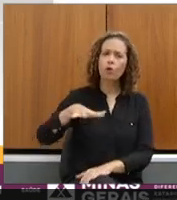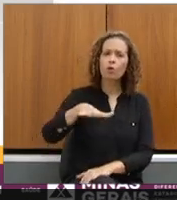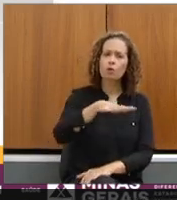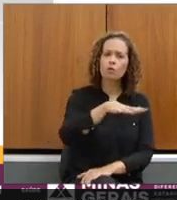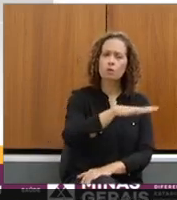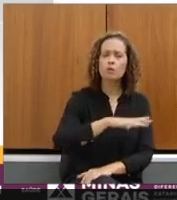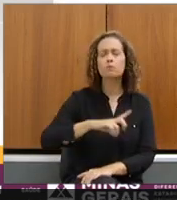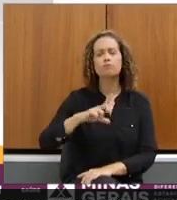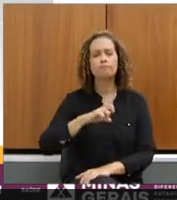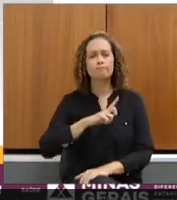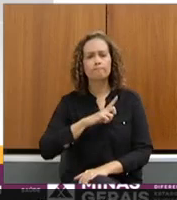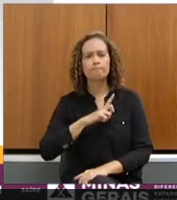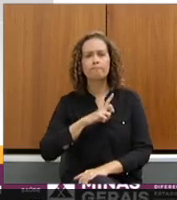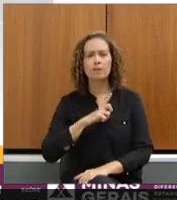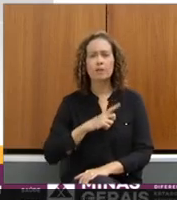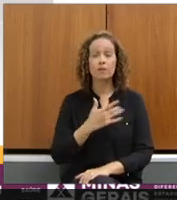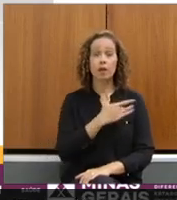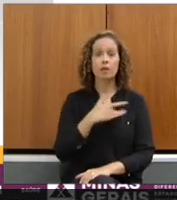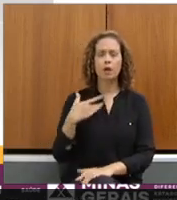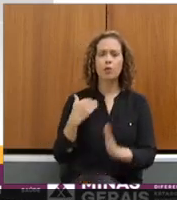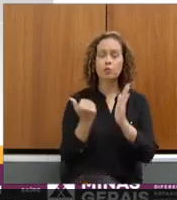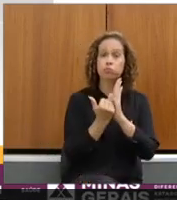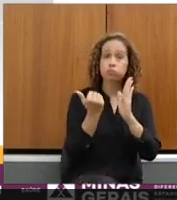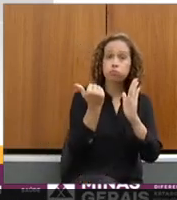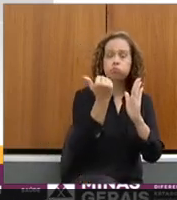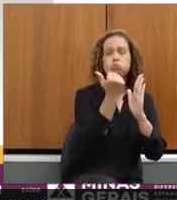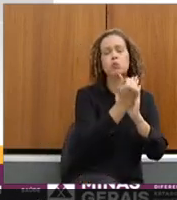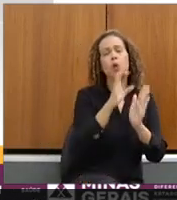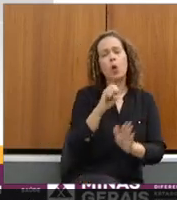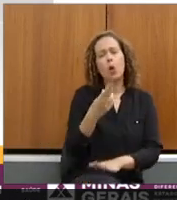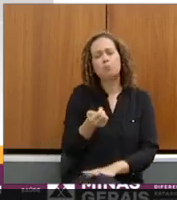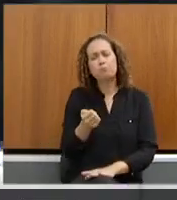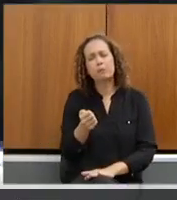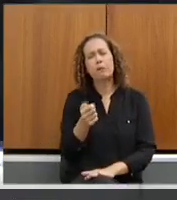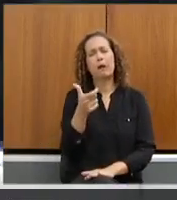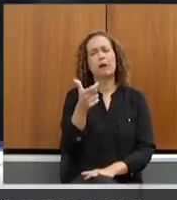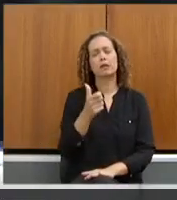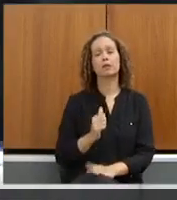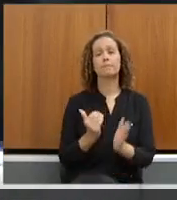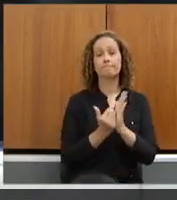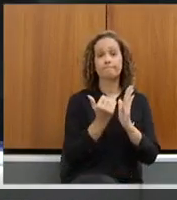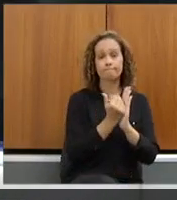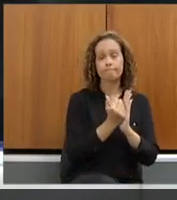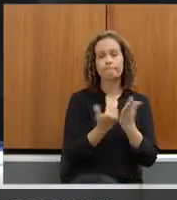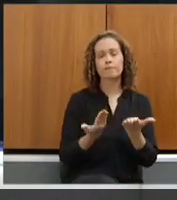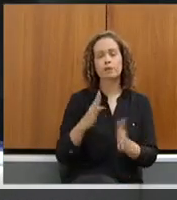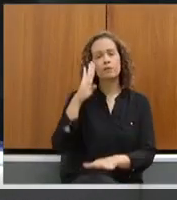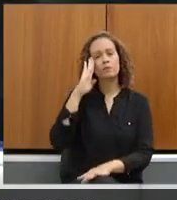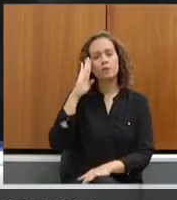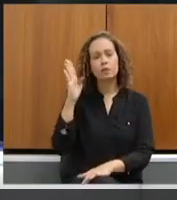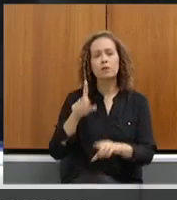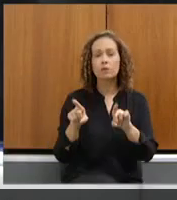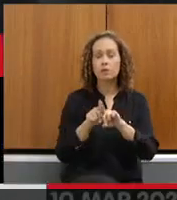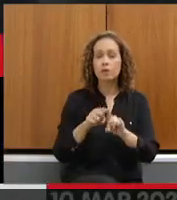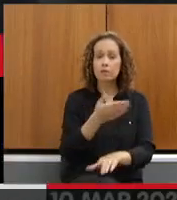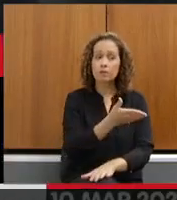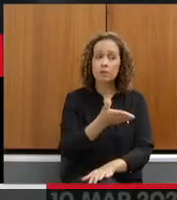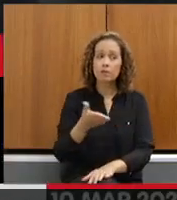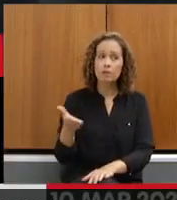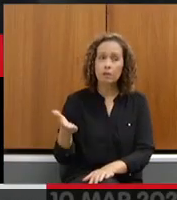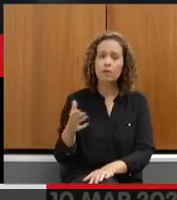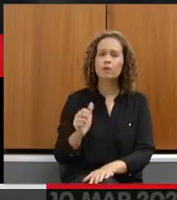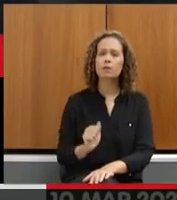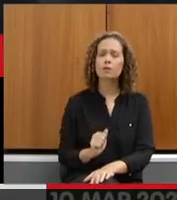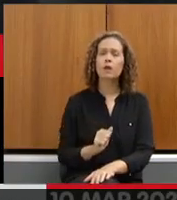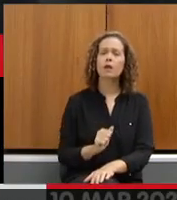ou em colapso na saúde ou passeando o colapso na saúde e é fundamental que que os senhores entendam